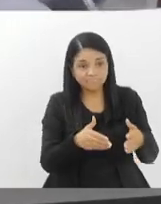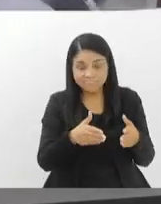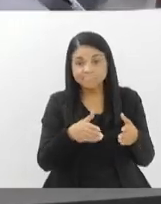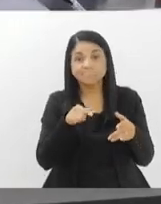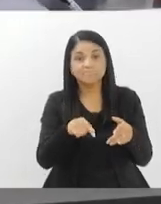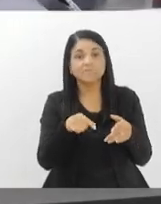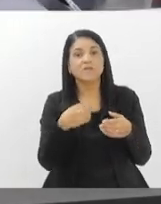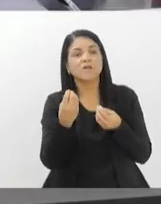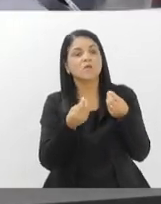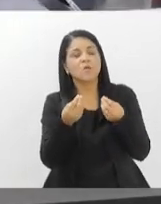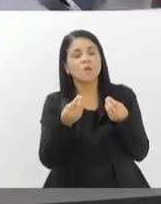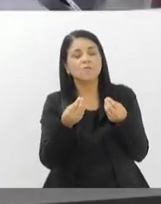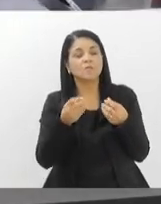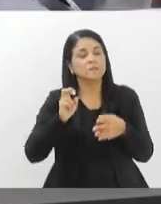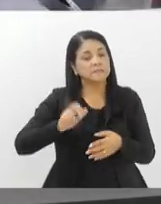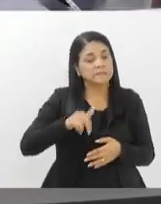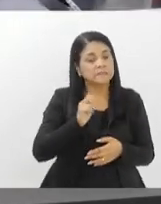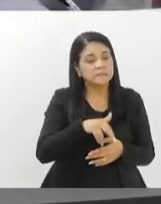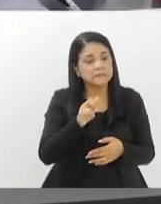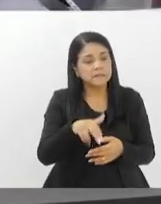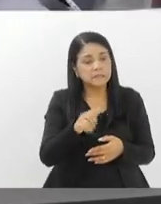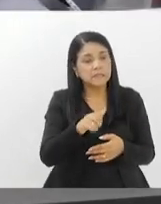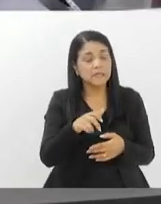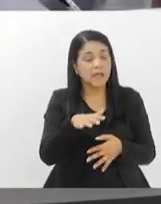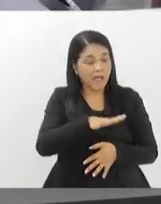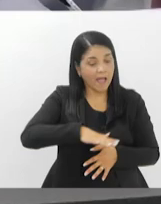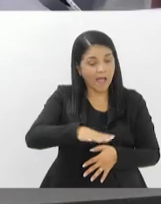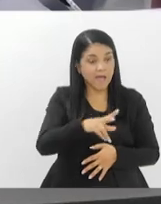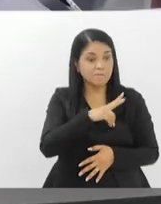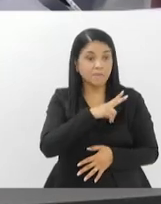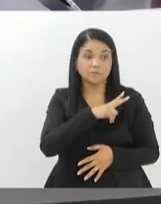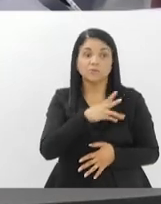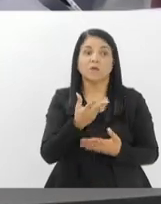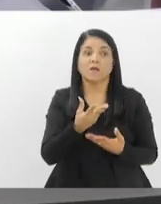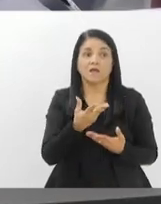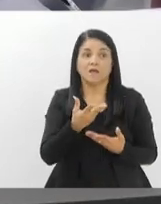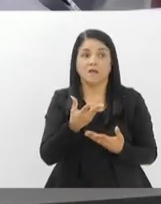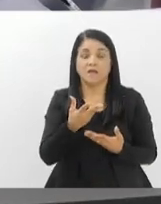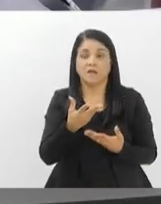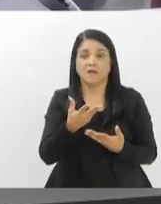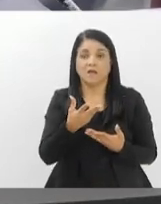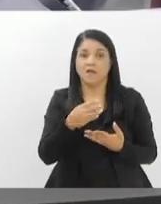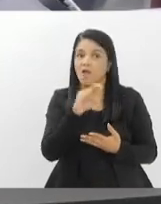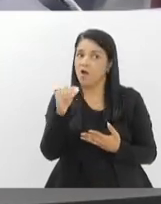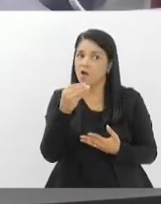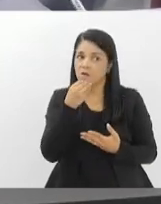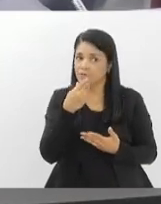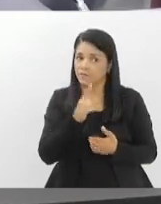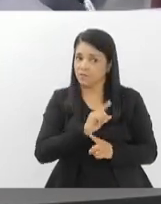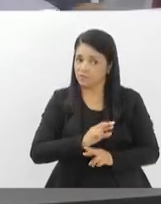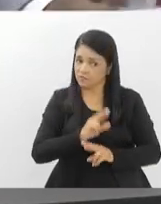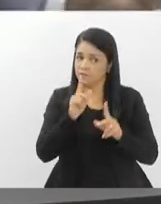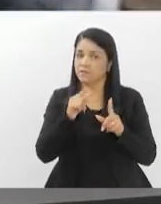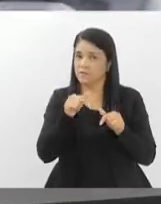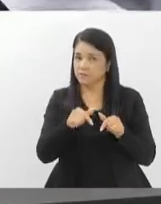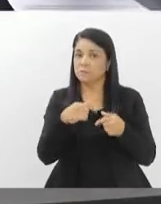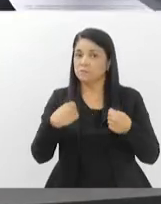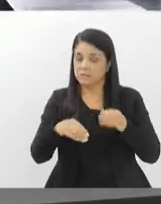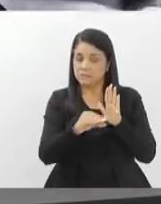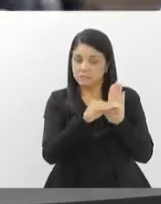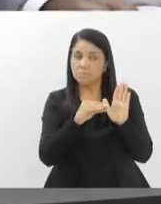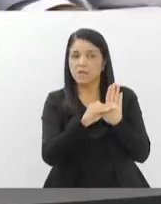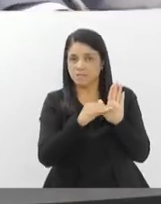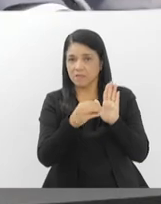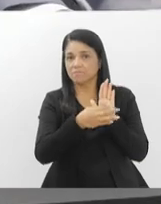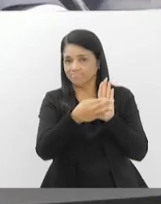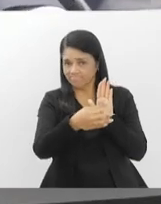E as trilhas que atravessam áreas privadas também? Então não é uma coisa óbvia. É claro que caberá emendas